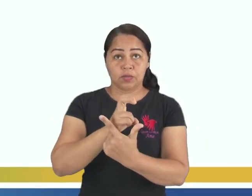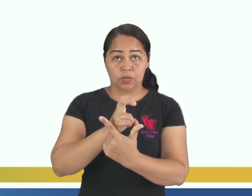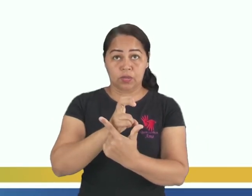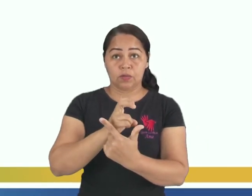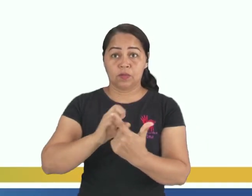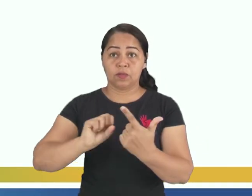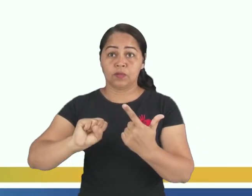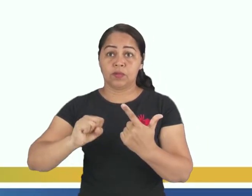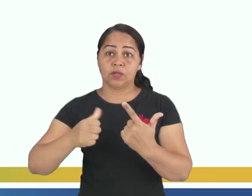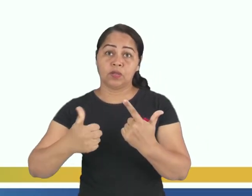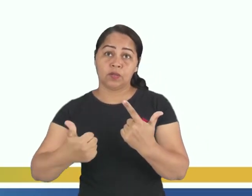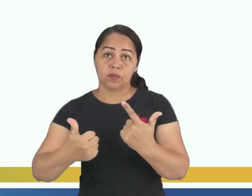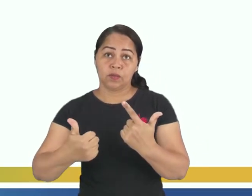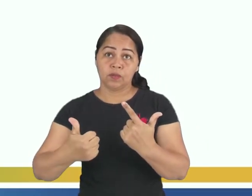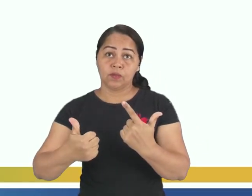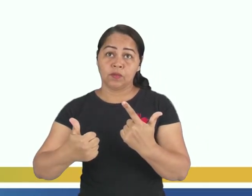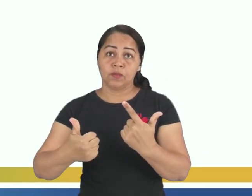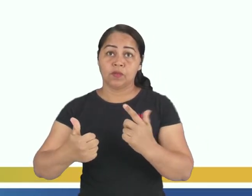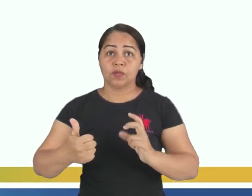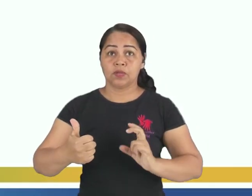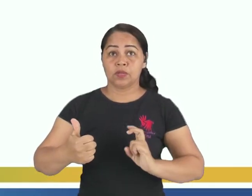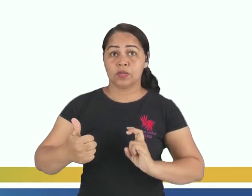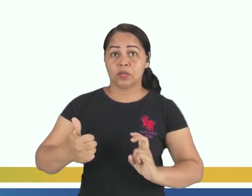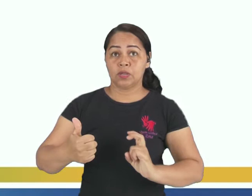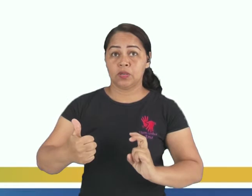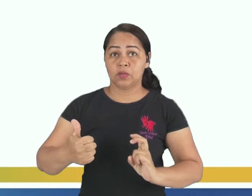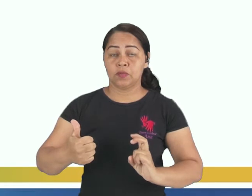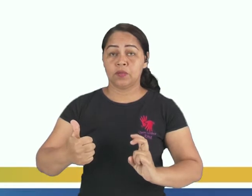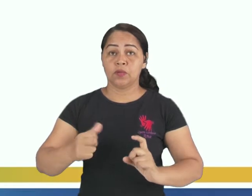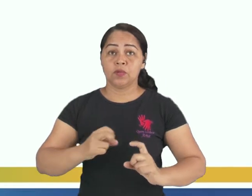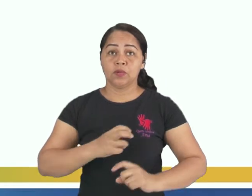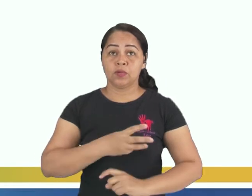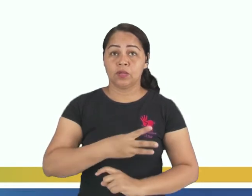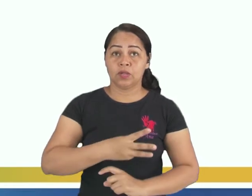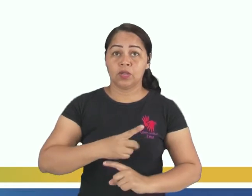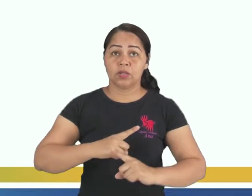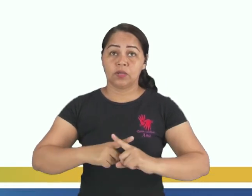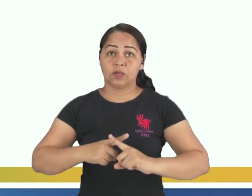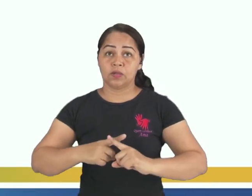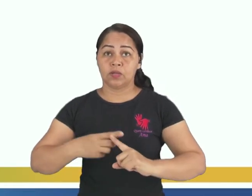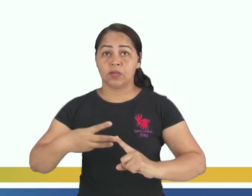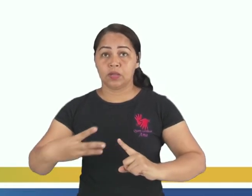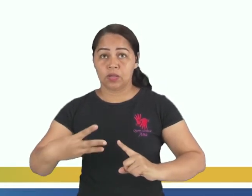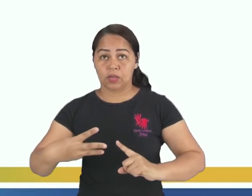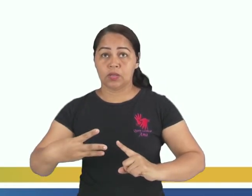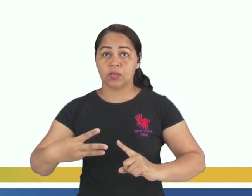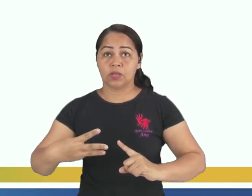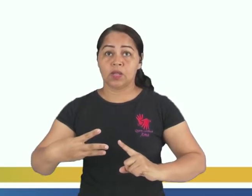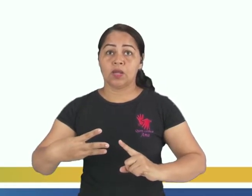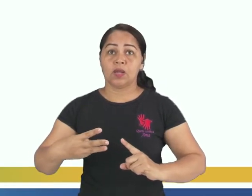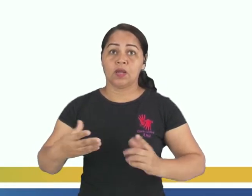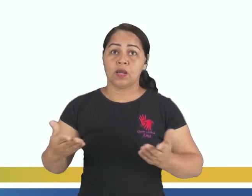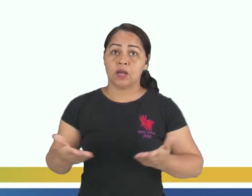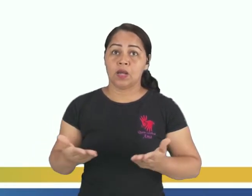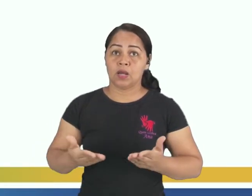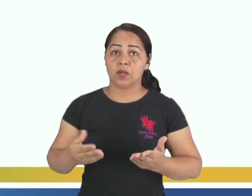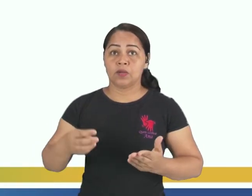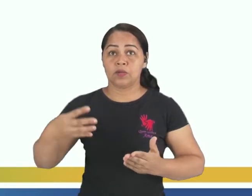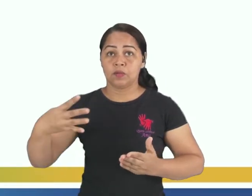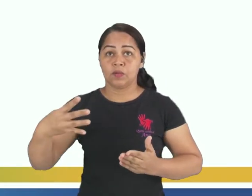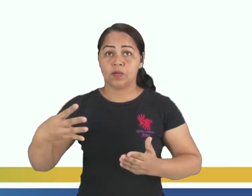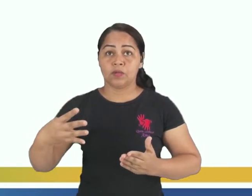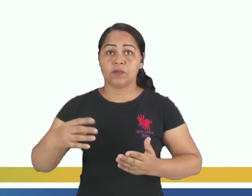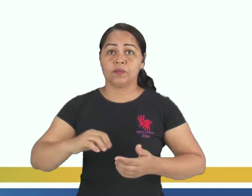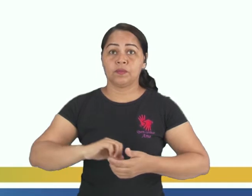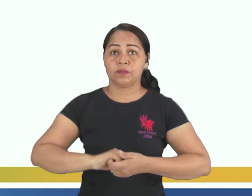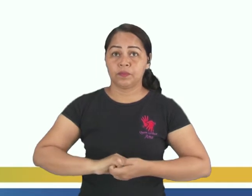fica, ó, raiz quinta, né, aqui eu somo os expoentes, eu tenho uma potência, eu tenho um produto de potências de mesma base, então fica